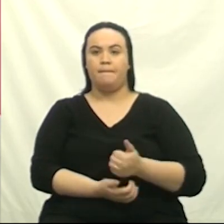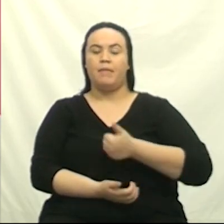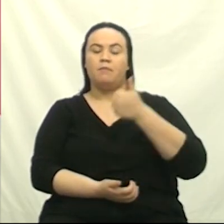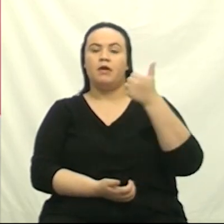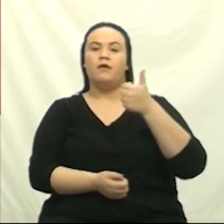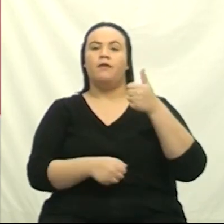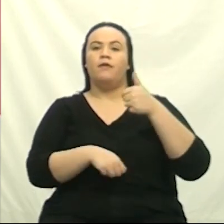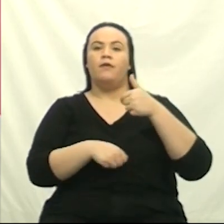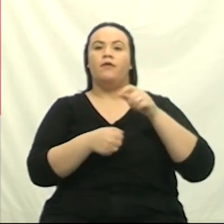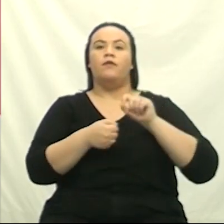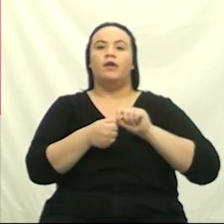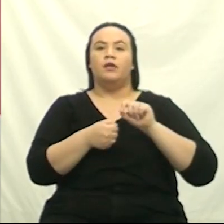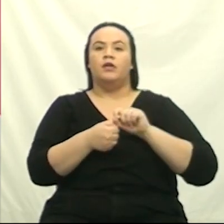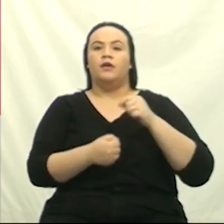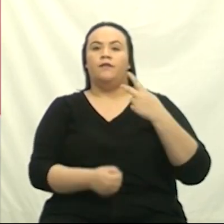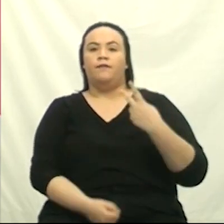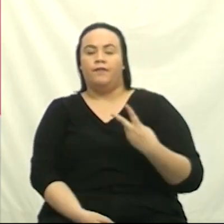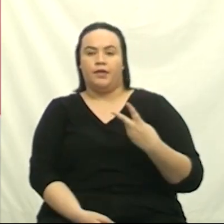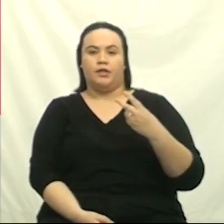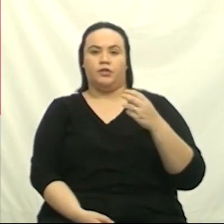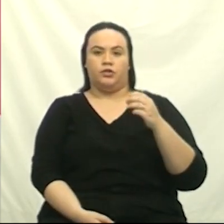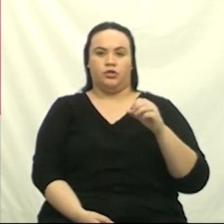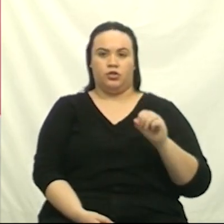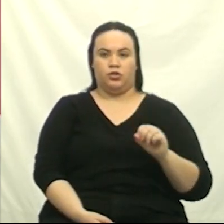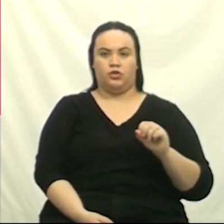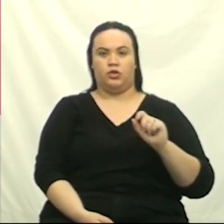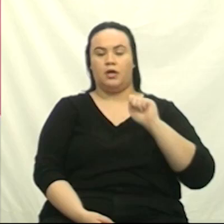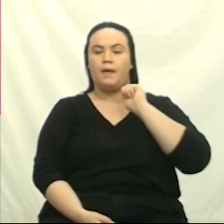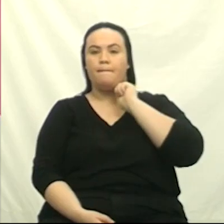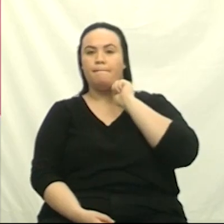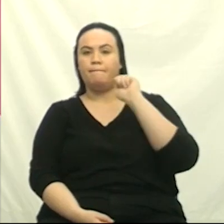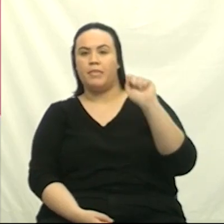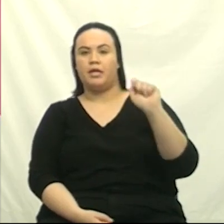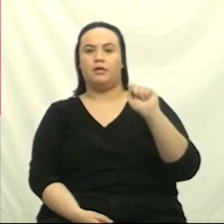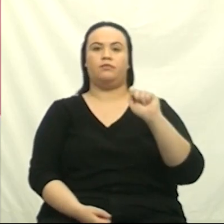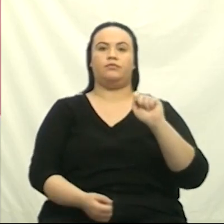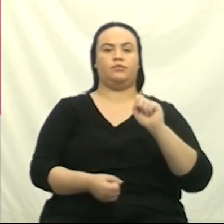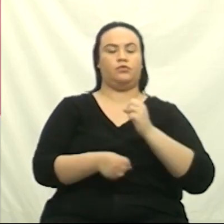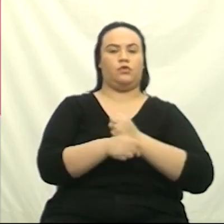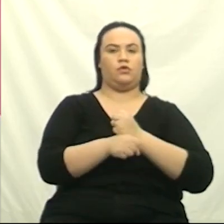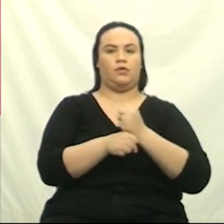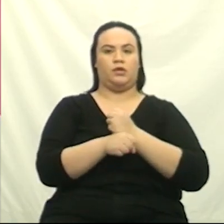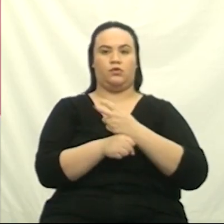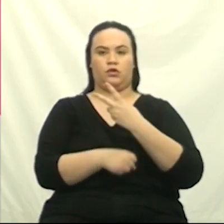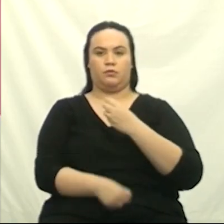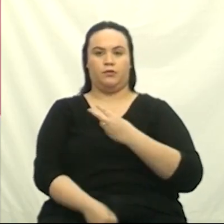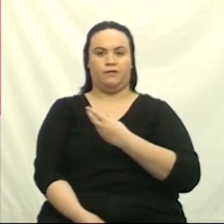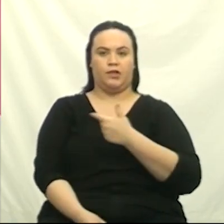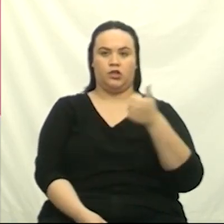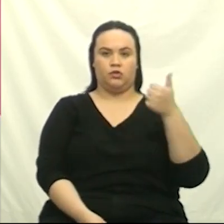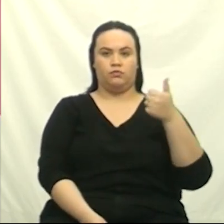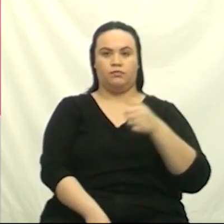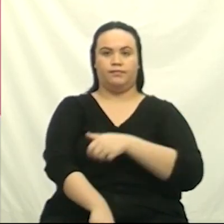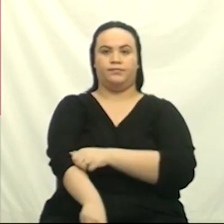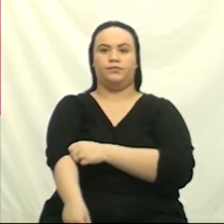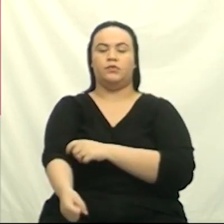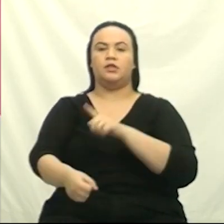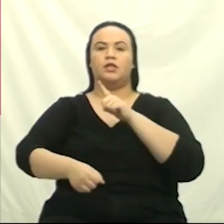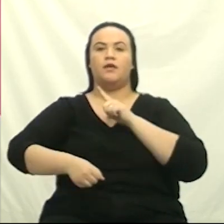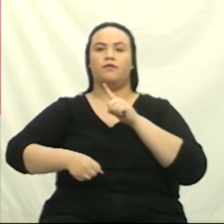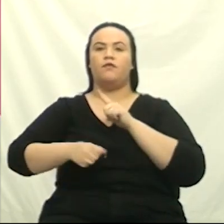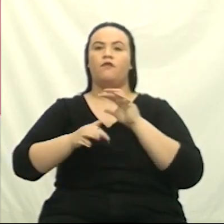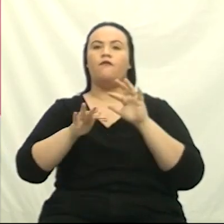abril de 2021 com um dos principais encaminhamentos daquela audiência resultou no nosso fórum